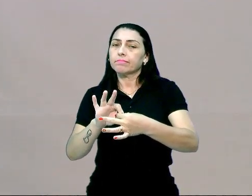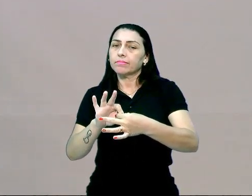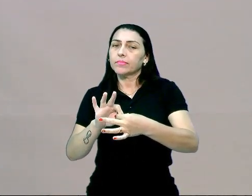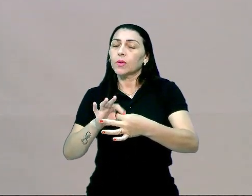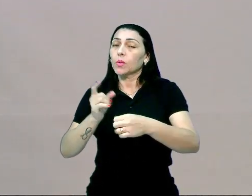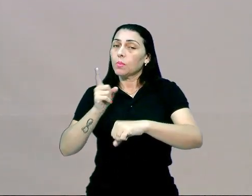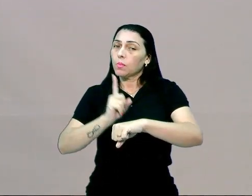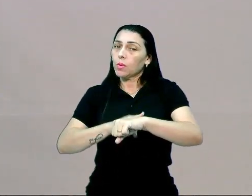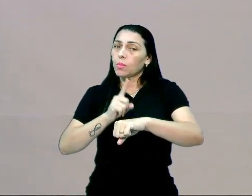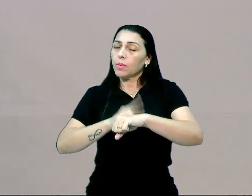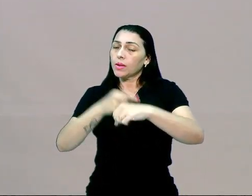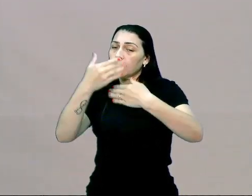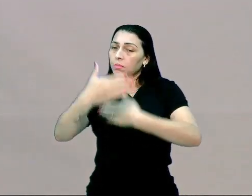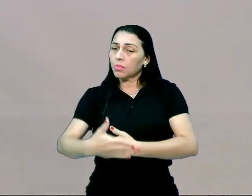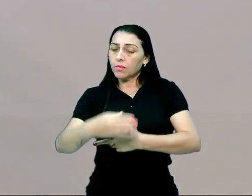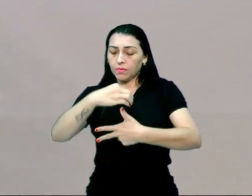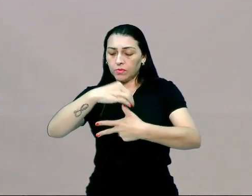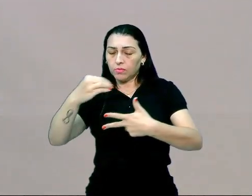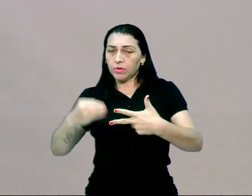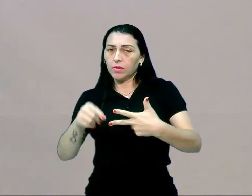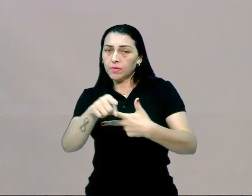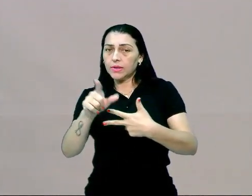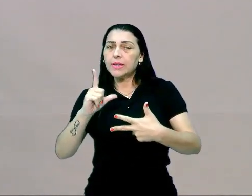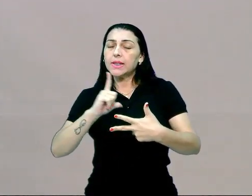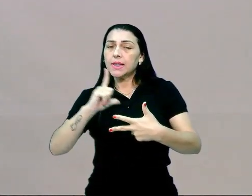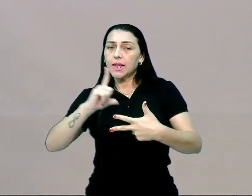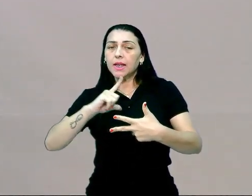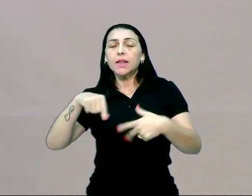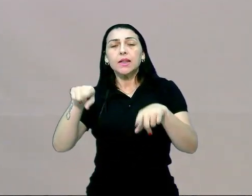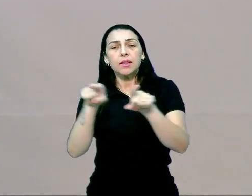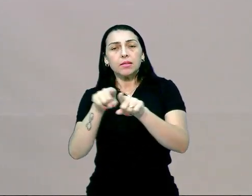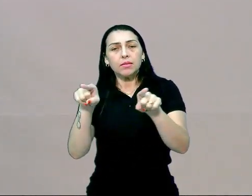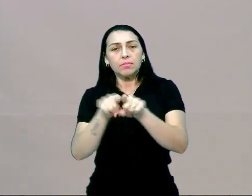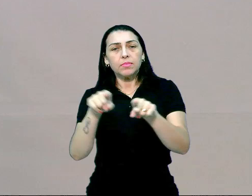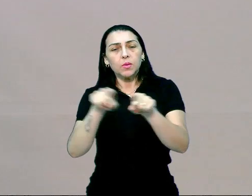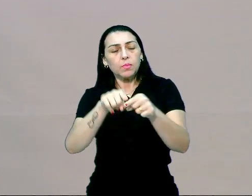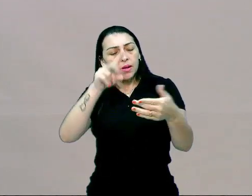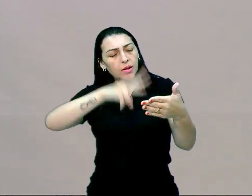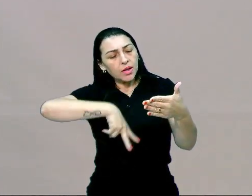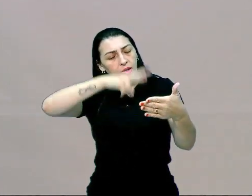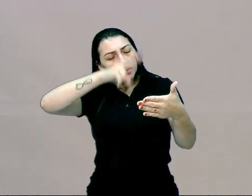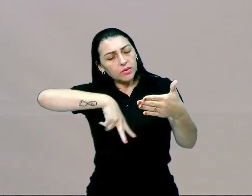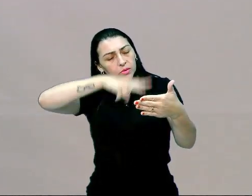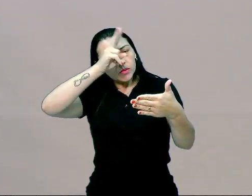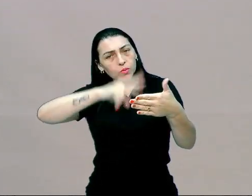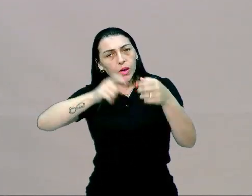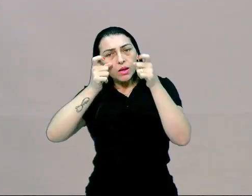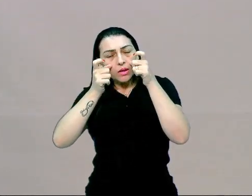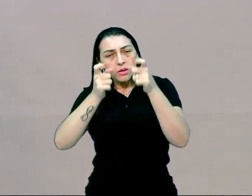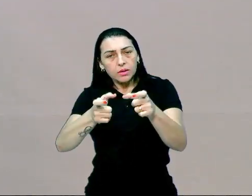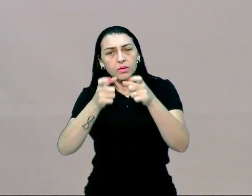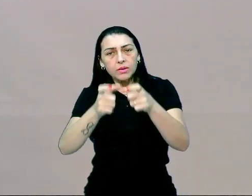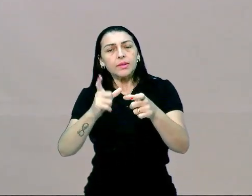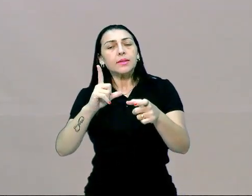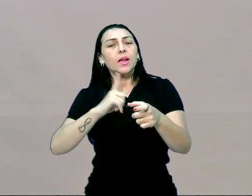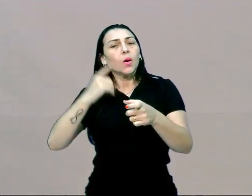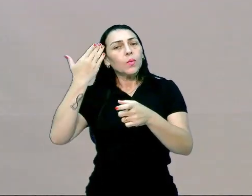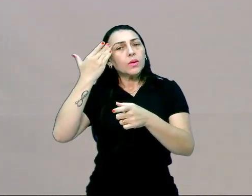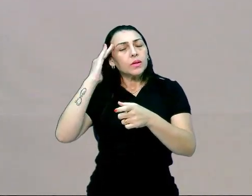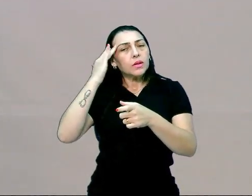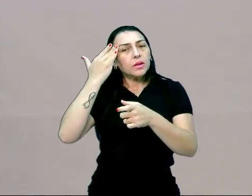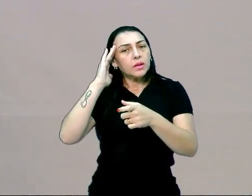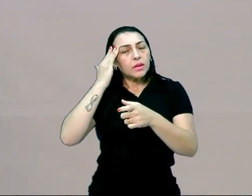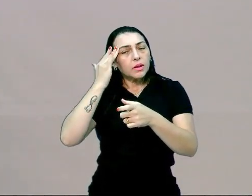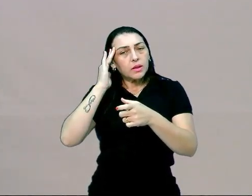Lá no momento da prova do Enem, vocês têm que estabelecer, ter uma leitura atenciosa, ter um